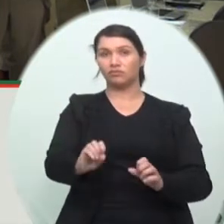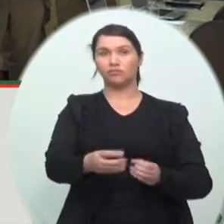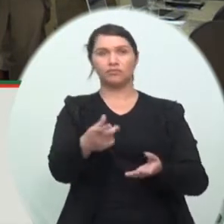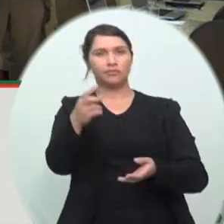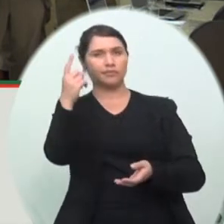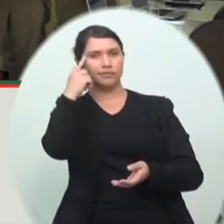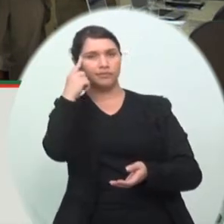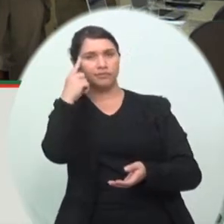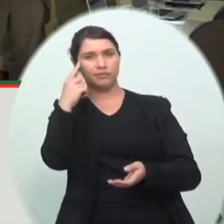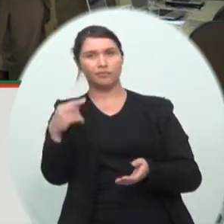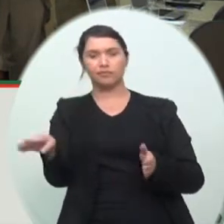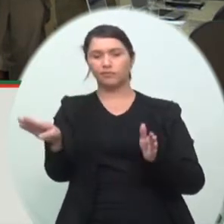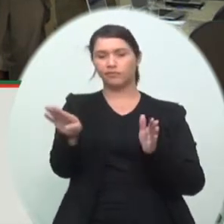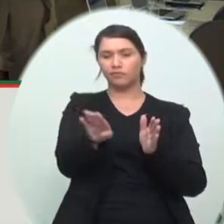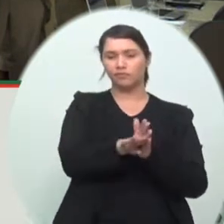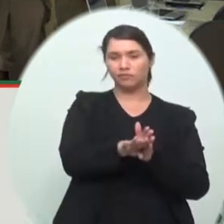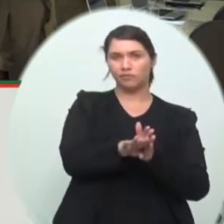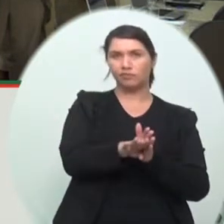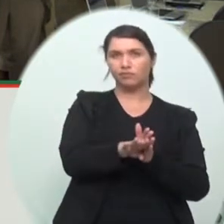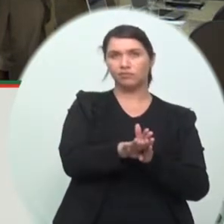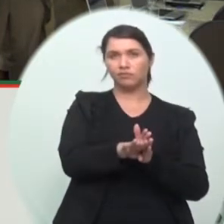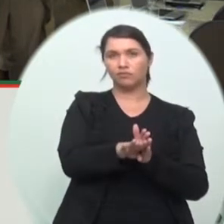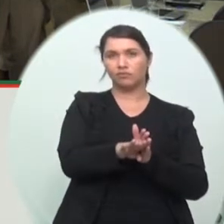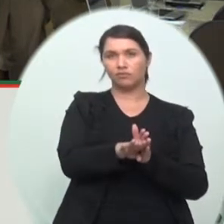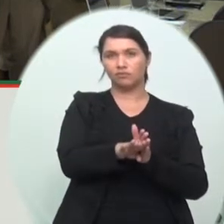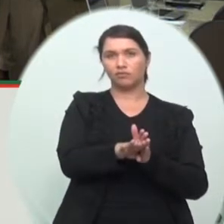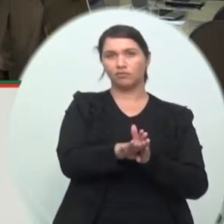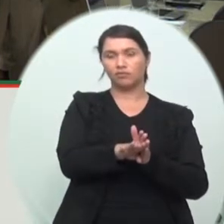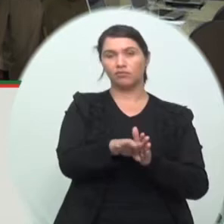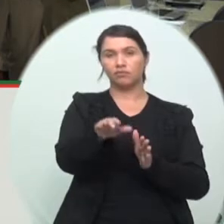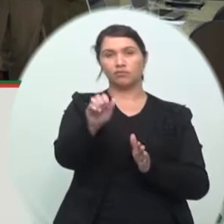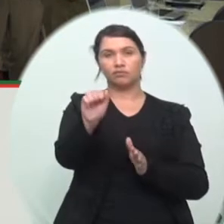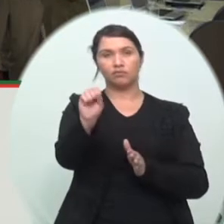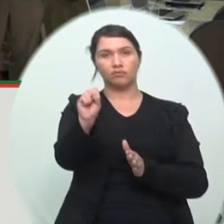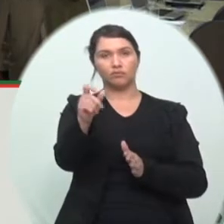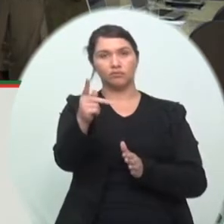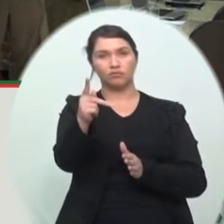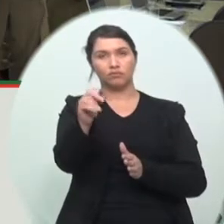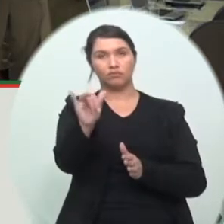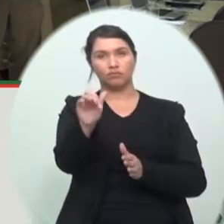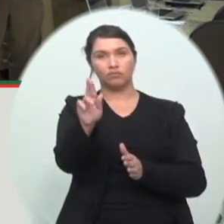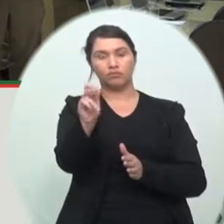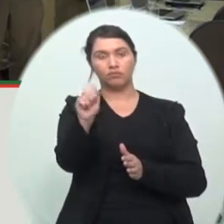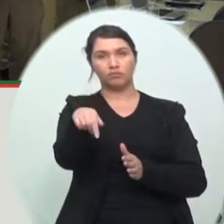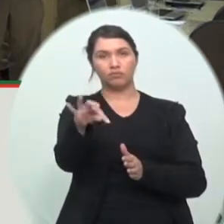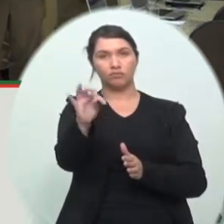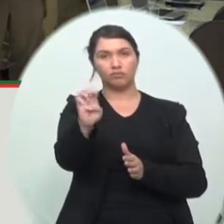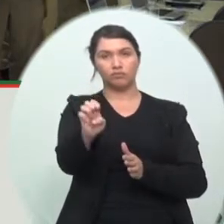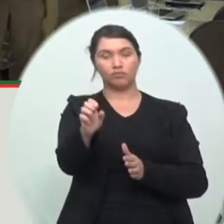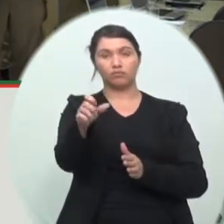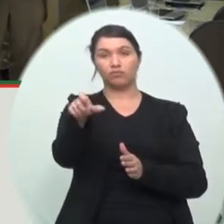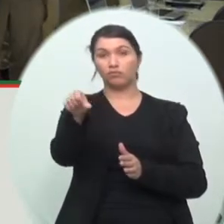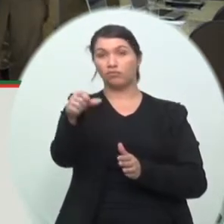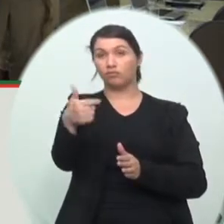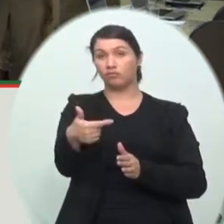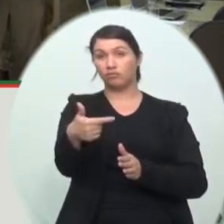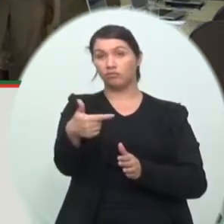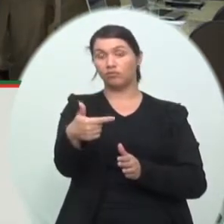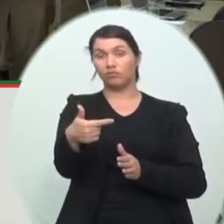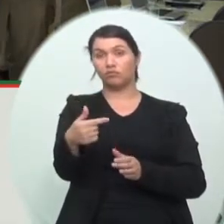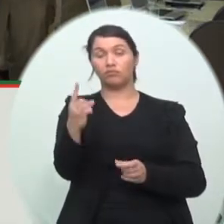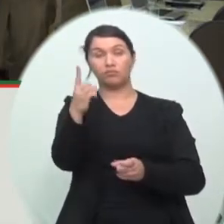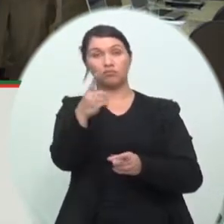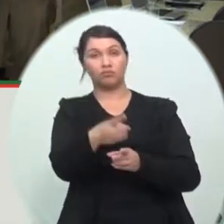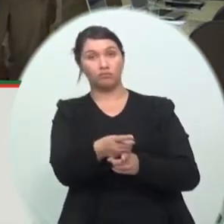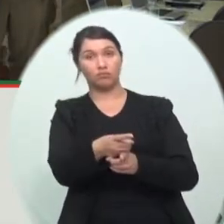aspirante de 92 e encontrar um primeiro tenente de 85. Ou de 86, como o coronel